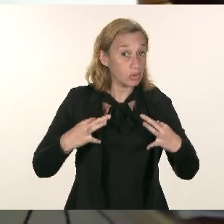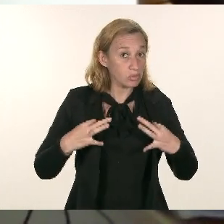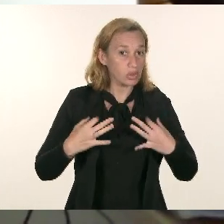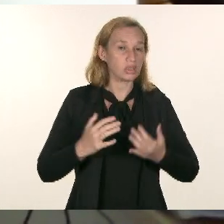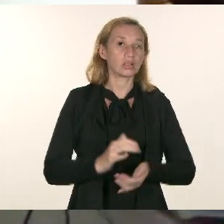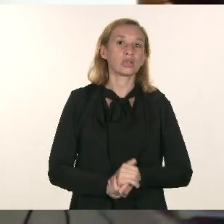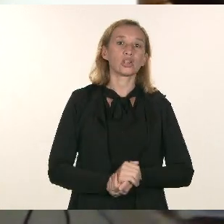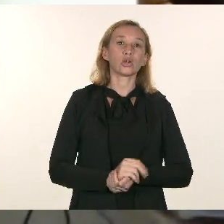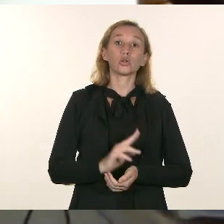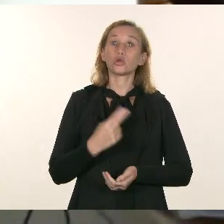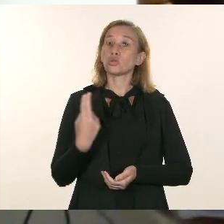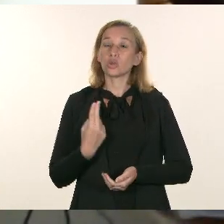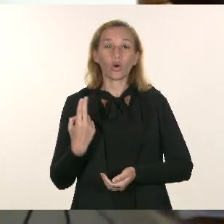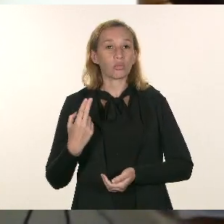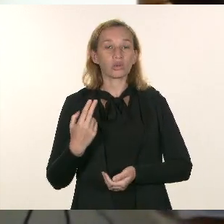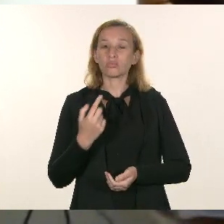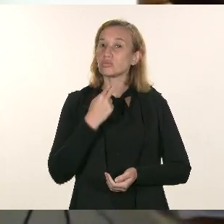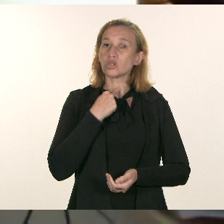anônima,